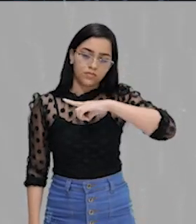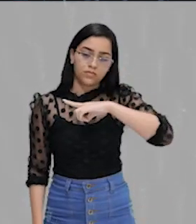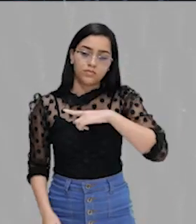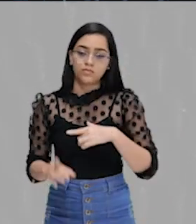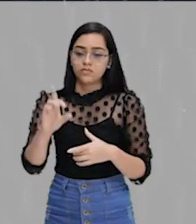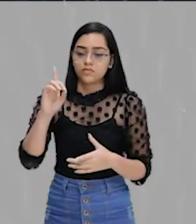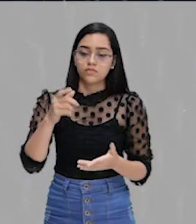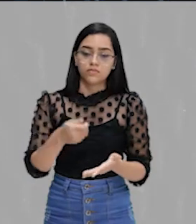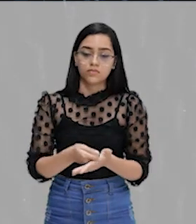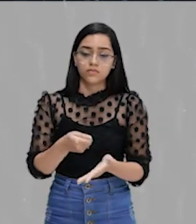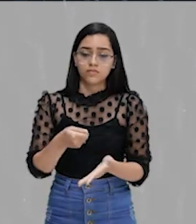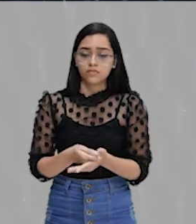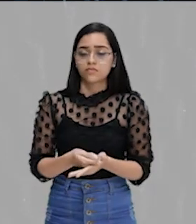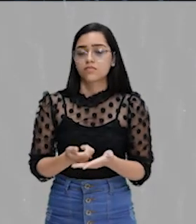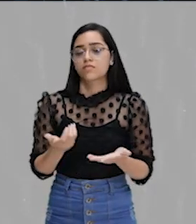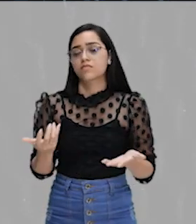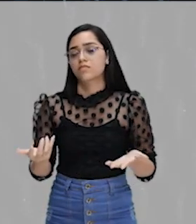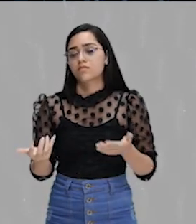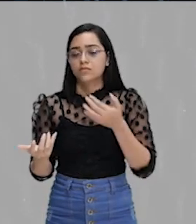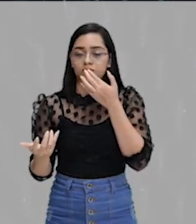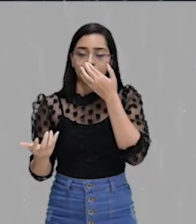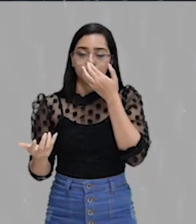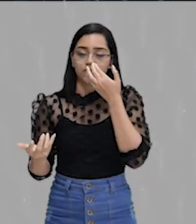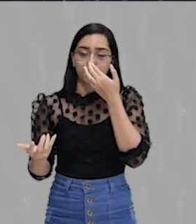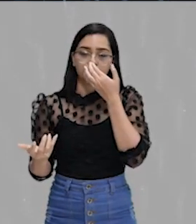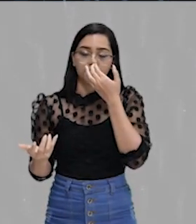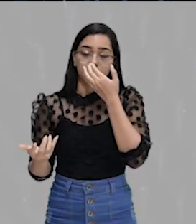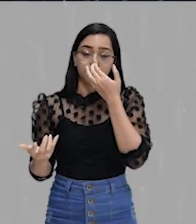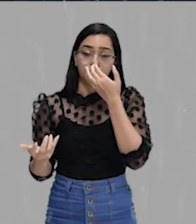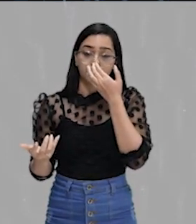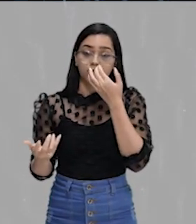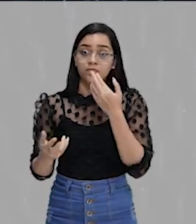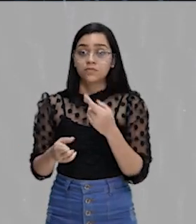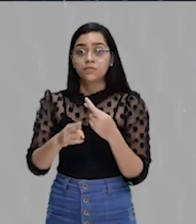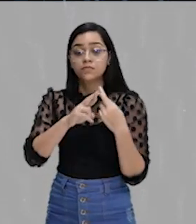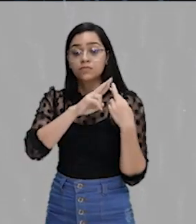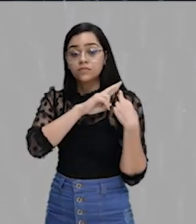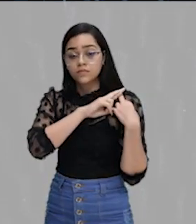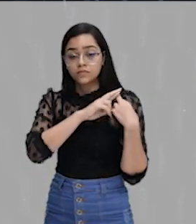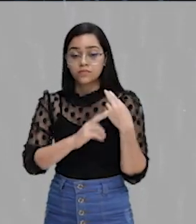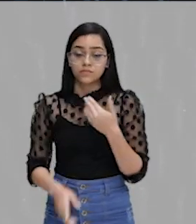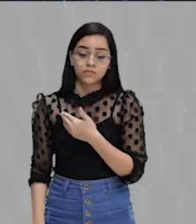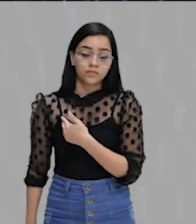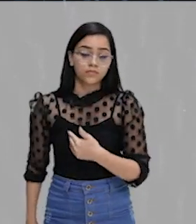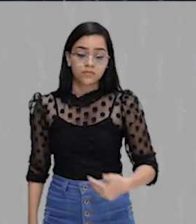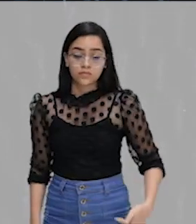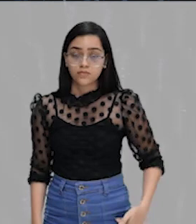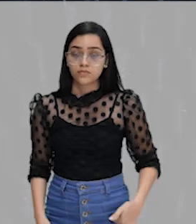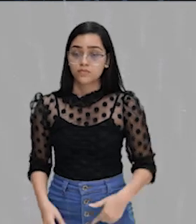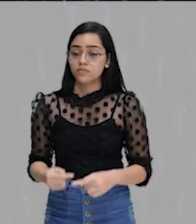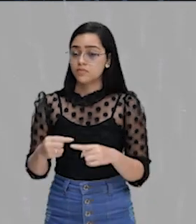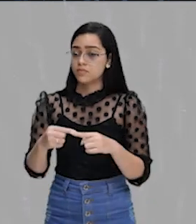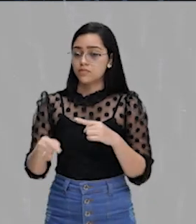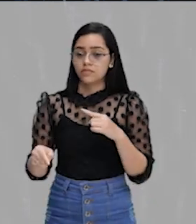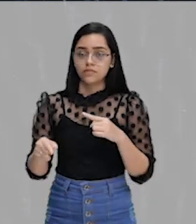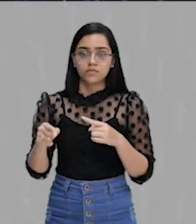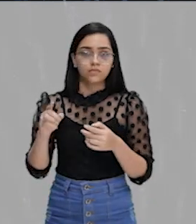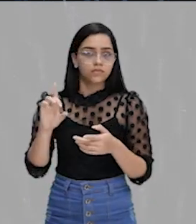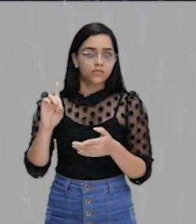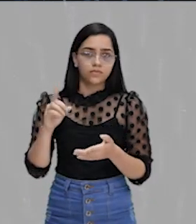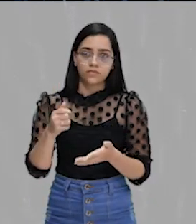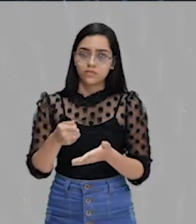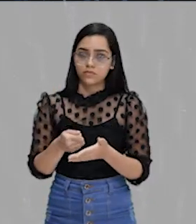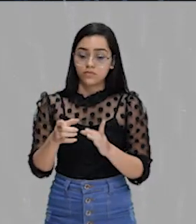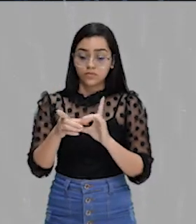ditaduras, elas acabaram se comprometendo com um Estado antidemocrático, onde nós